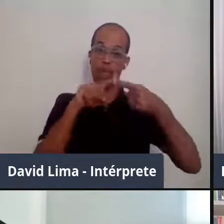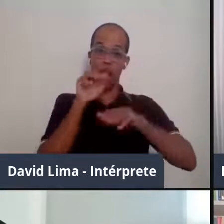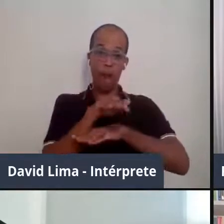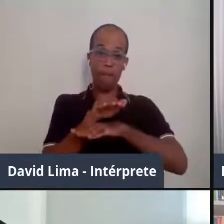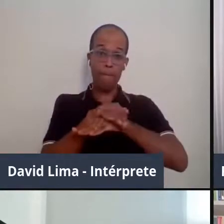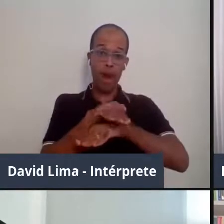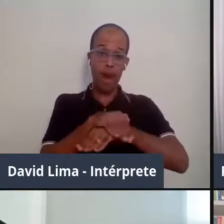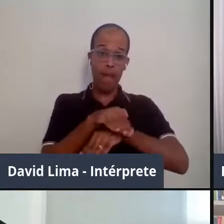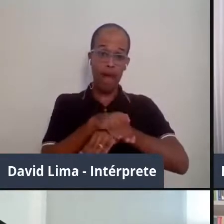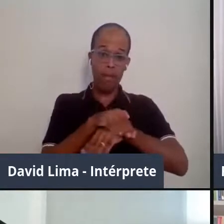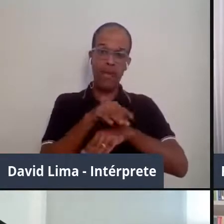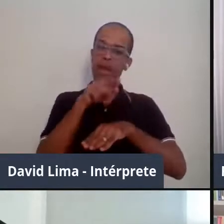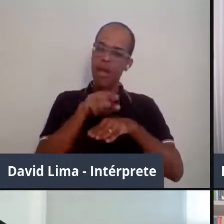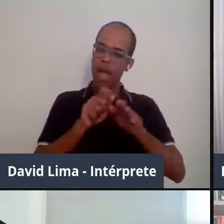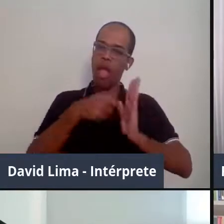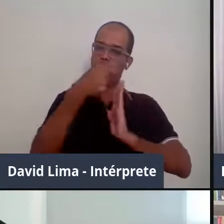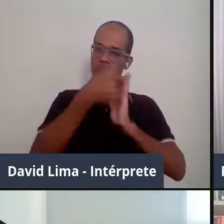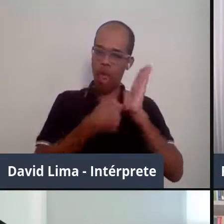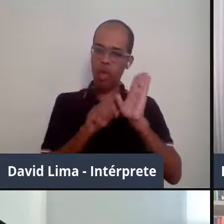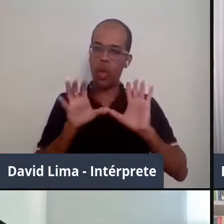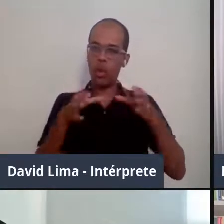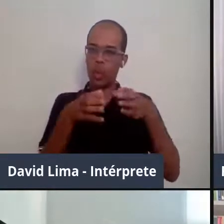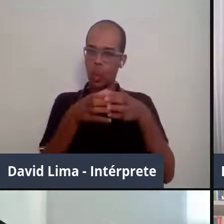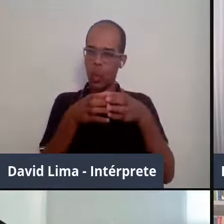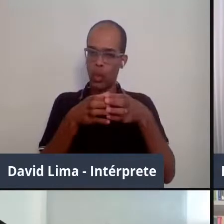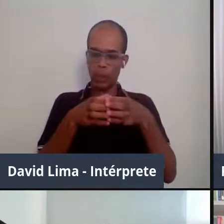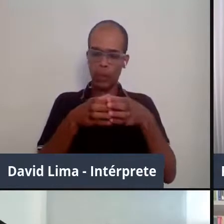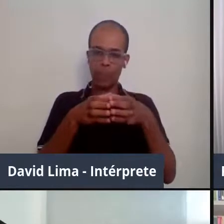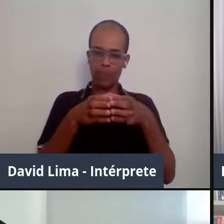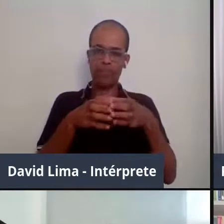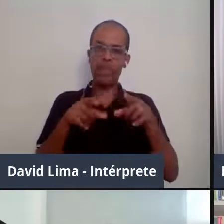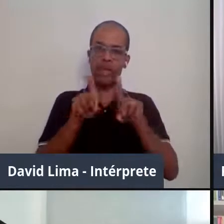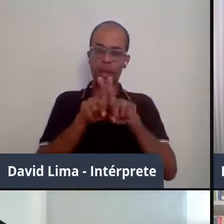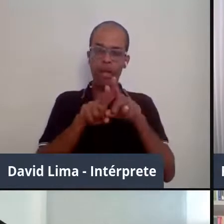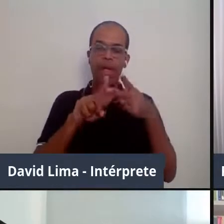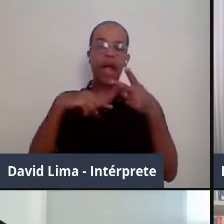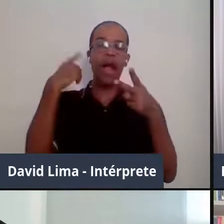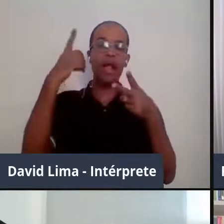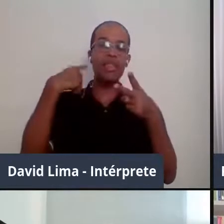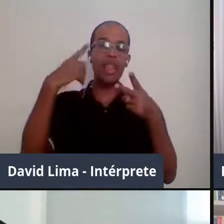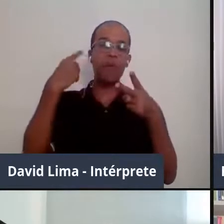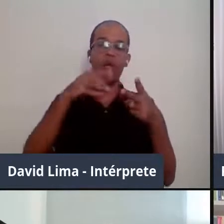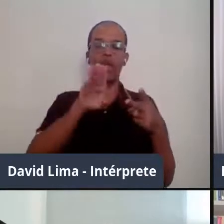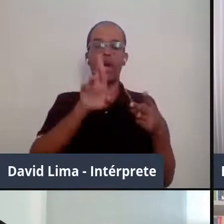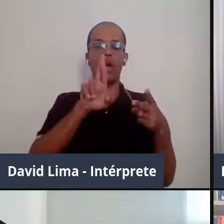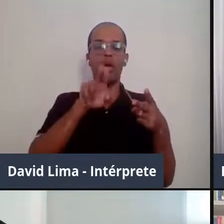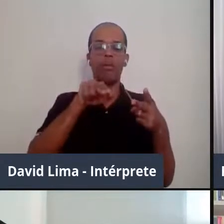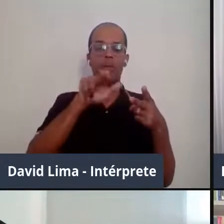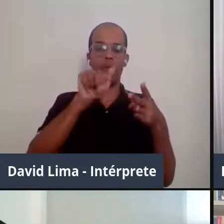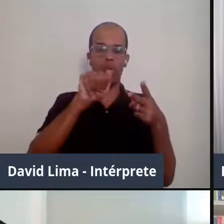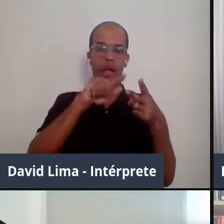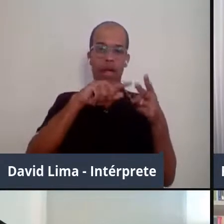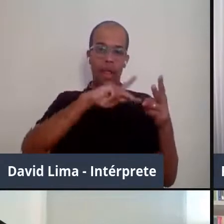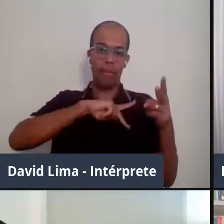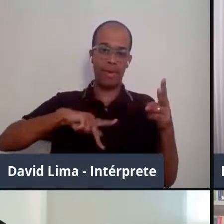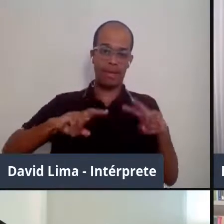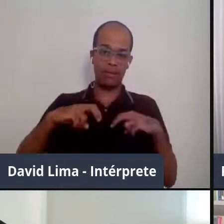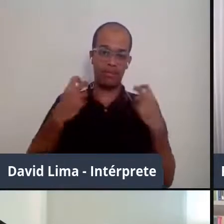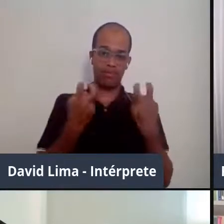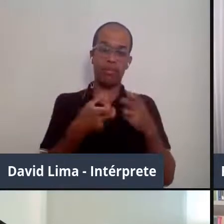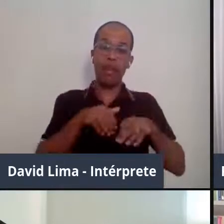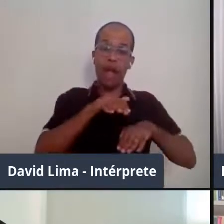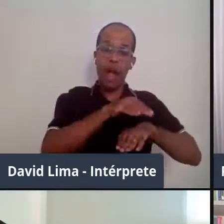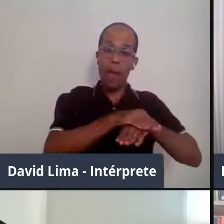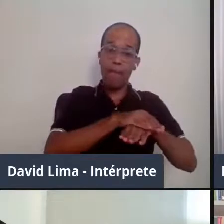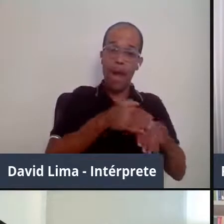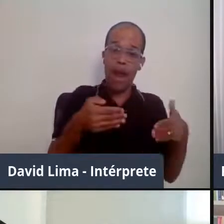Gabrilli, que é a atual relatora dessa comissão, e a deputada Bruna Furlan, que é a presidente da mesma. A senadora Mara não pode participar